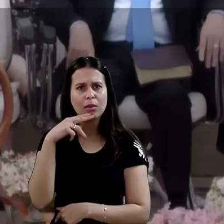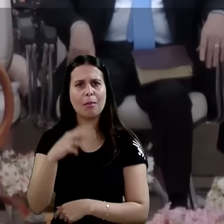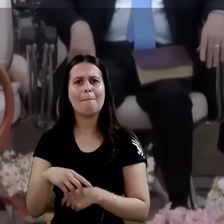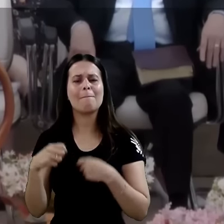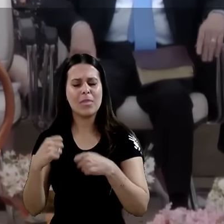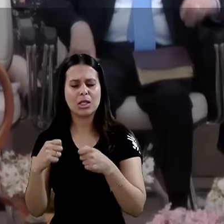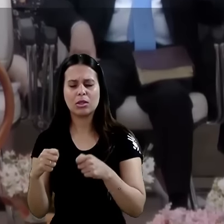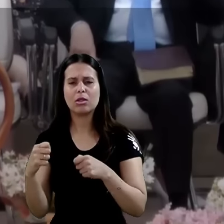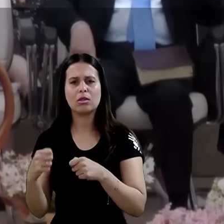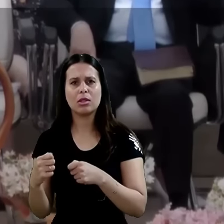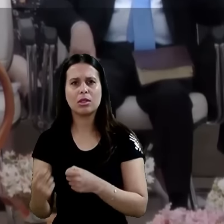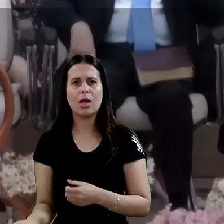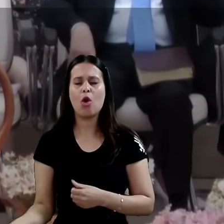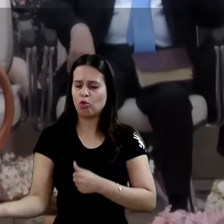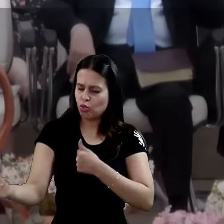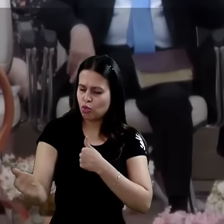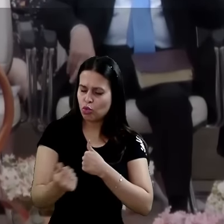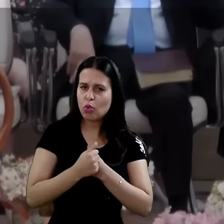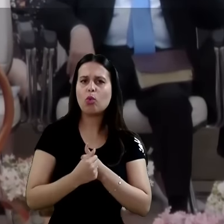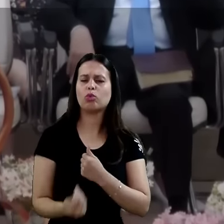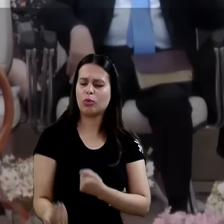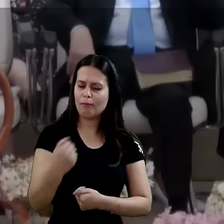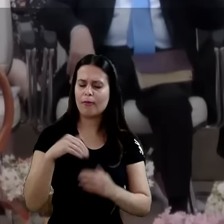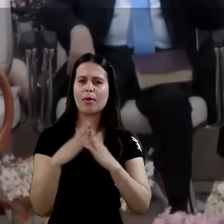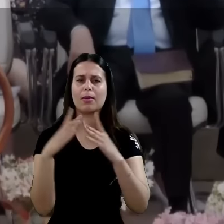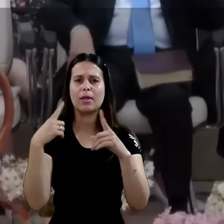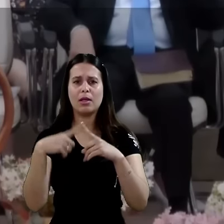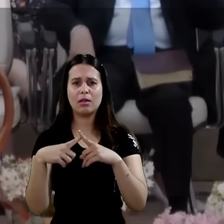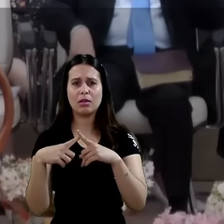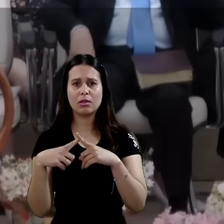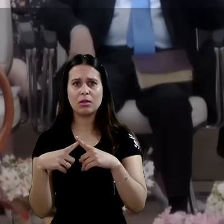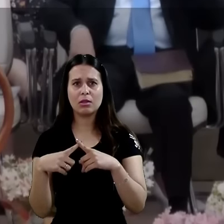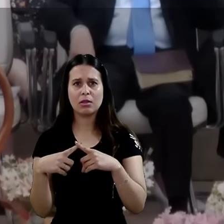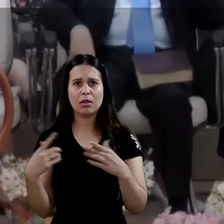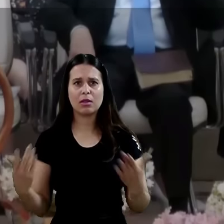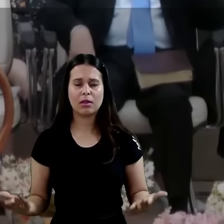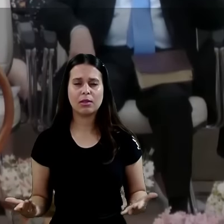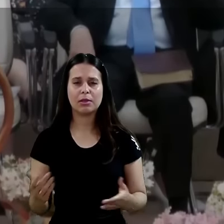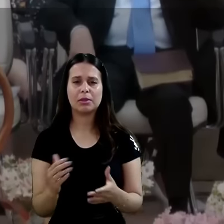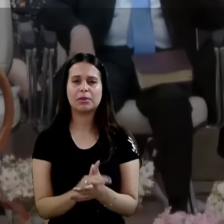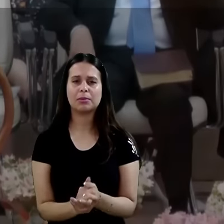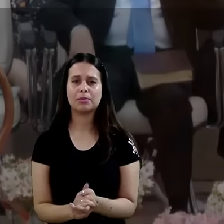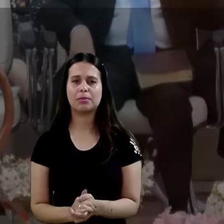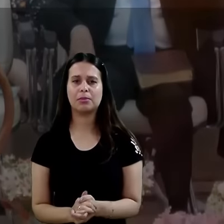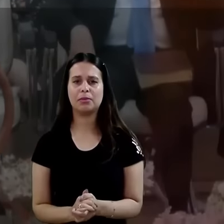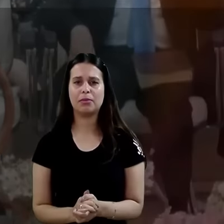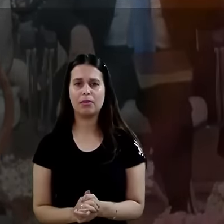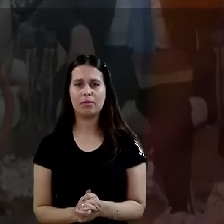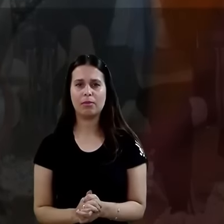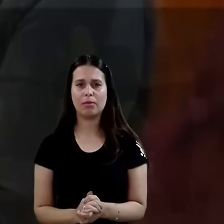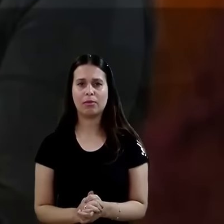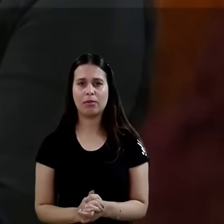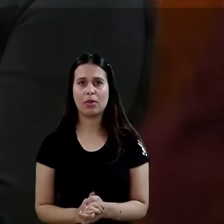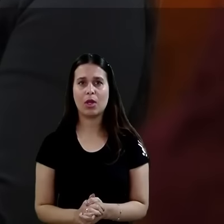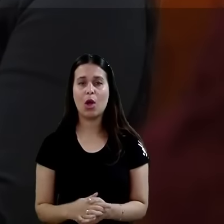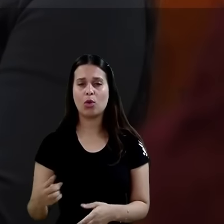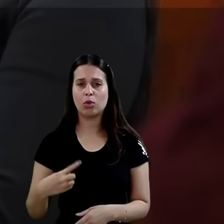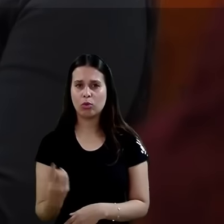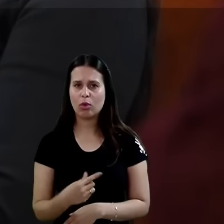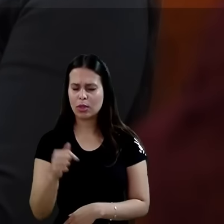precisamos disso pra próxima geração senão meus irmãos ouça isto nós somos um ministério